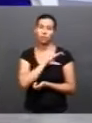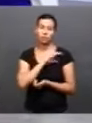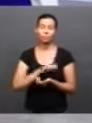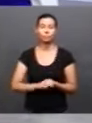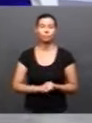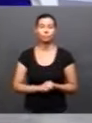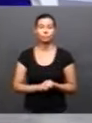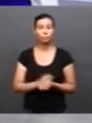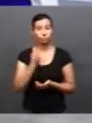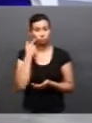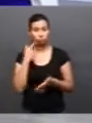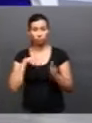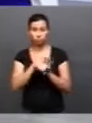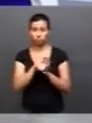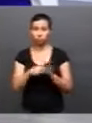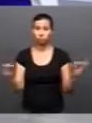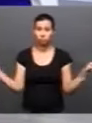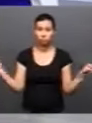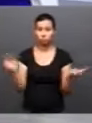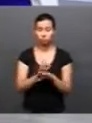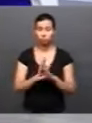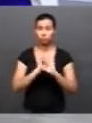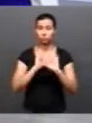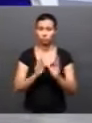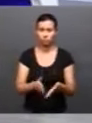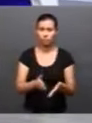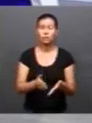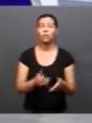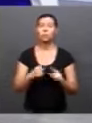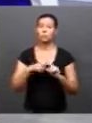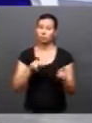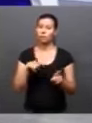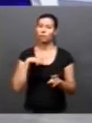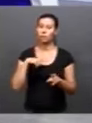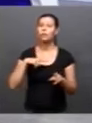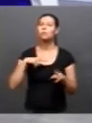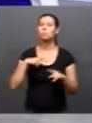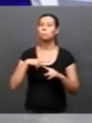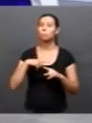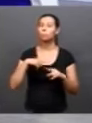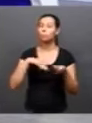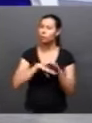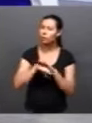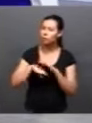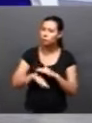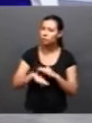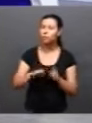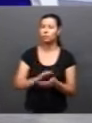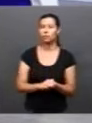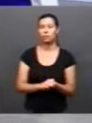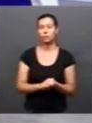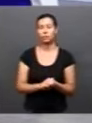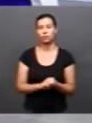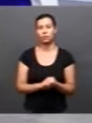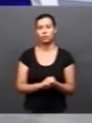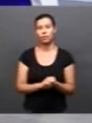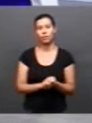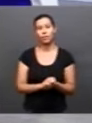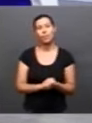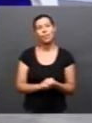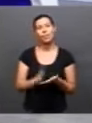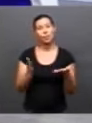pronto, né? Agora tem muita coisa no forno. É um trechinho, né? Uma pequena amostra. O resto está lá no forno,